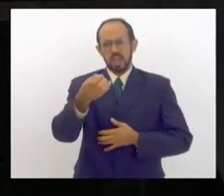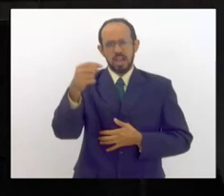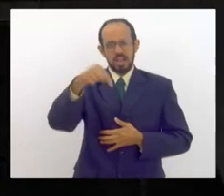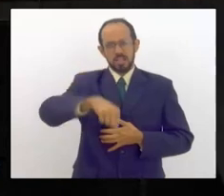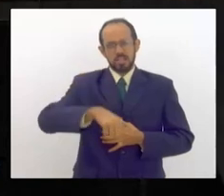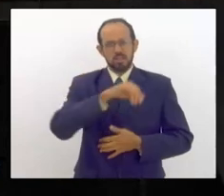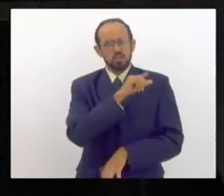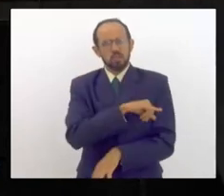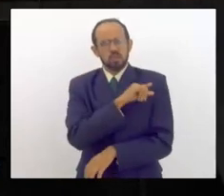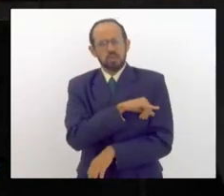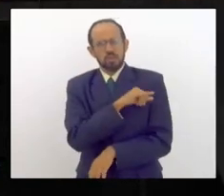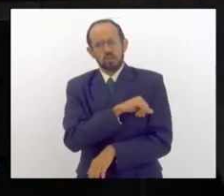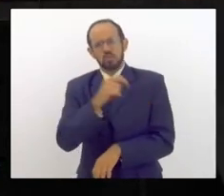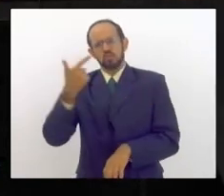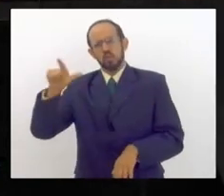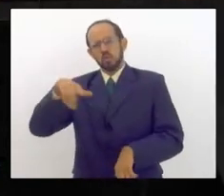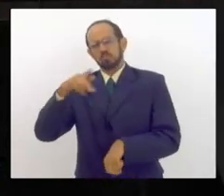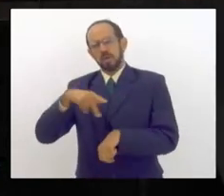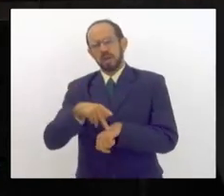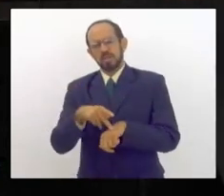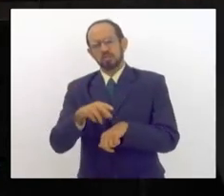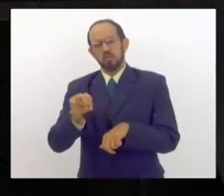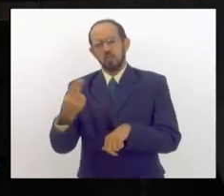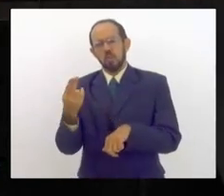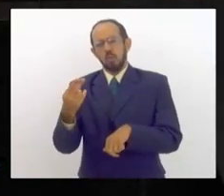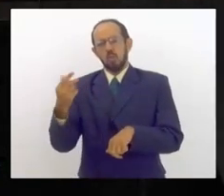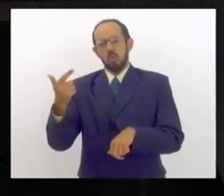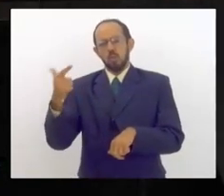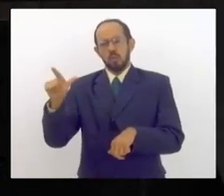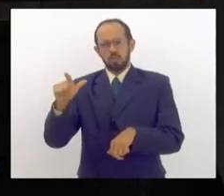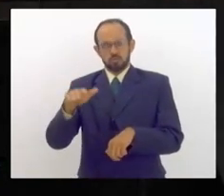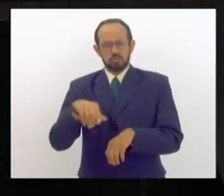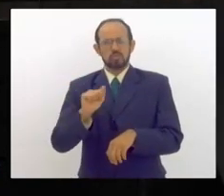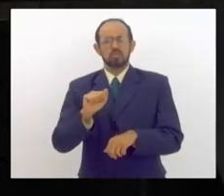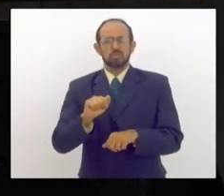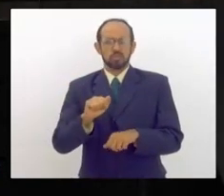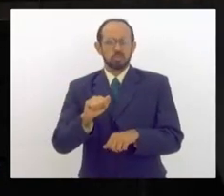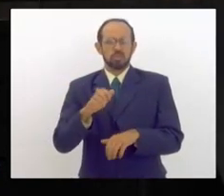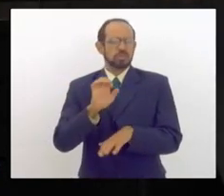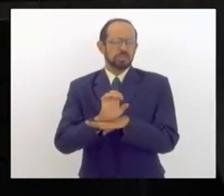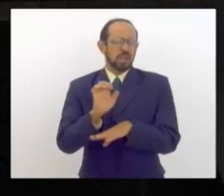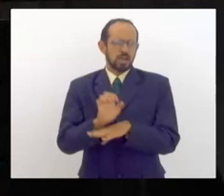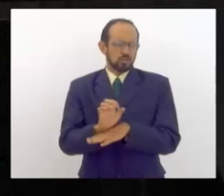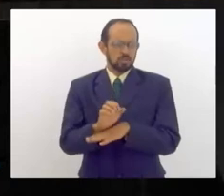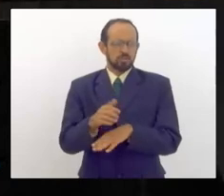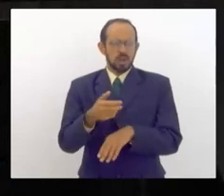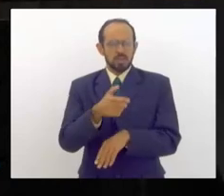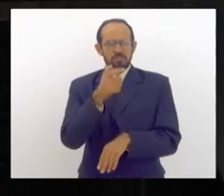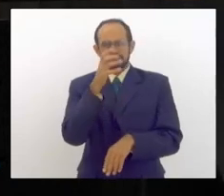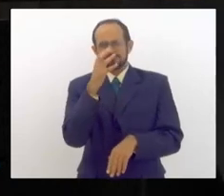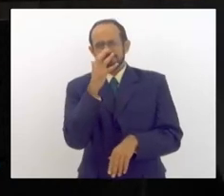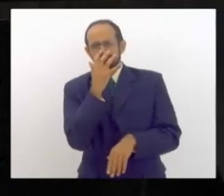Brasil, para apreciar o carnaval do Rio de Janeiro. Então, é absurdo o que a gente vê com o